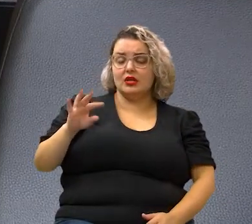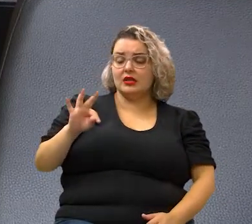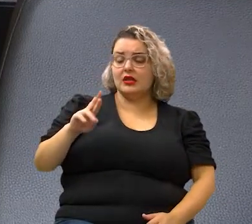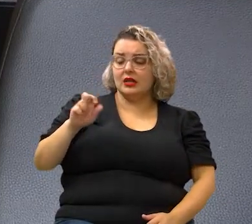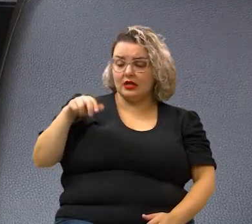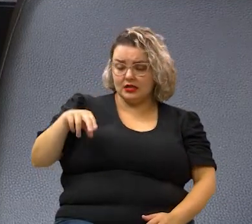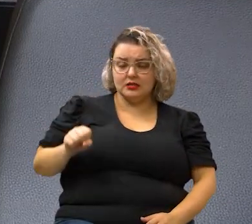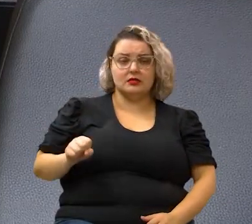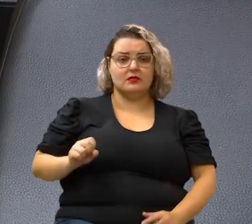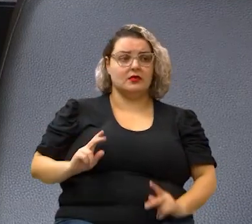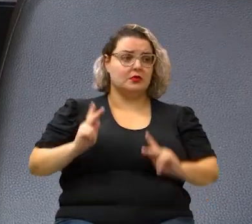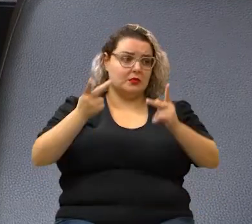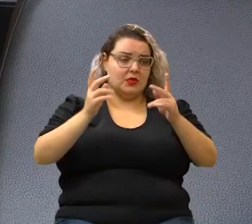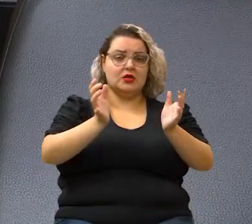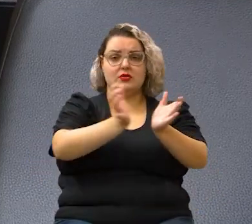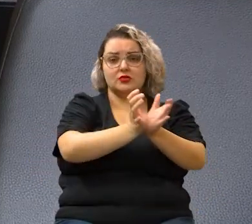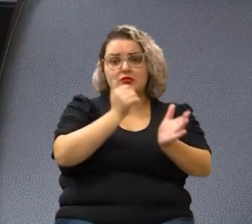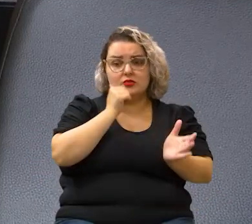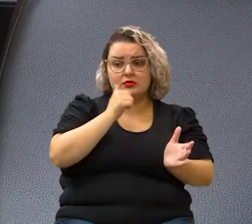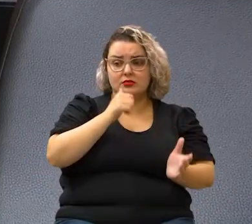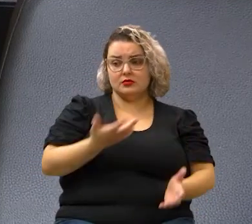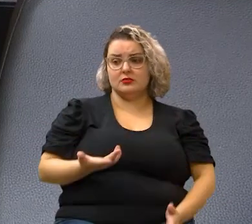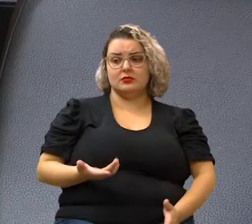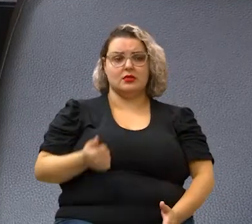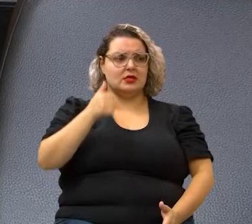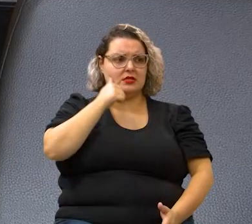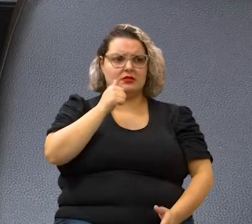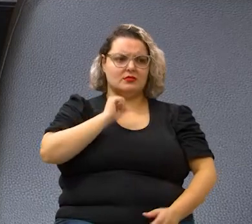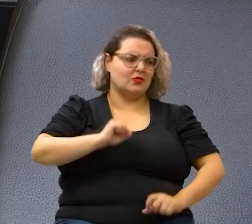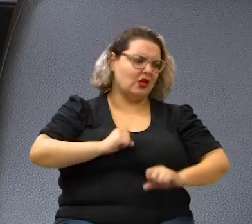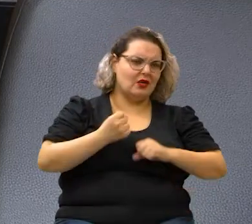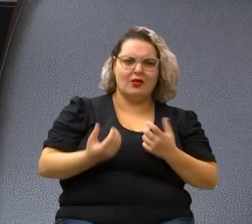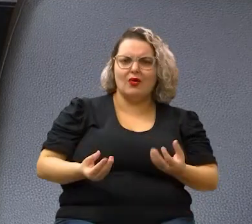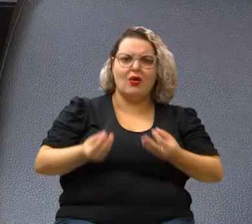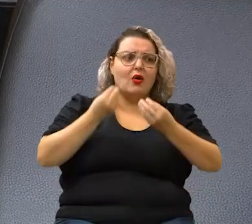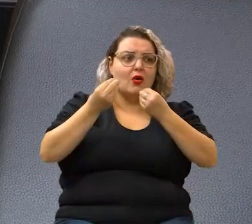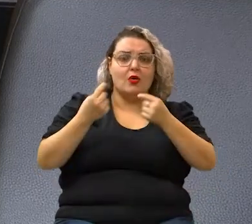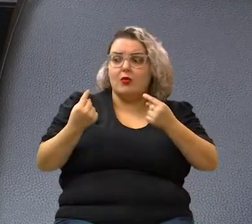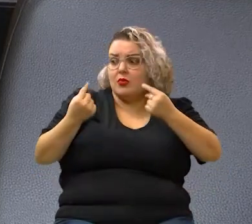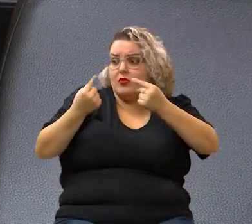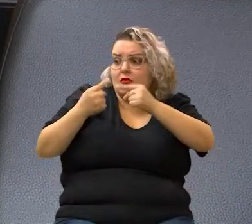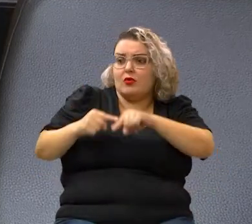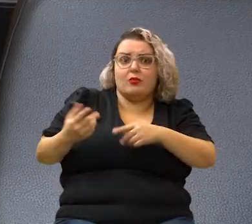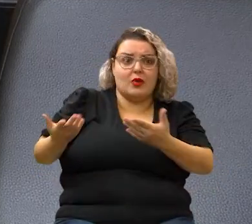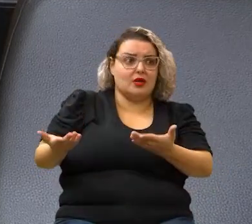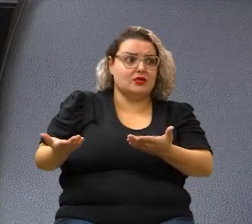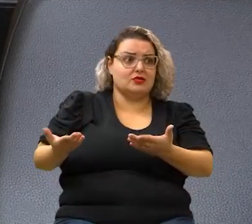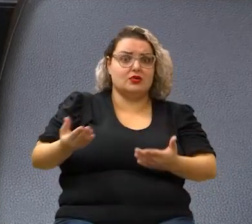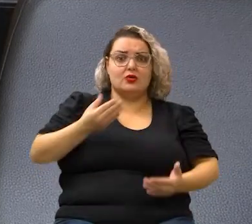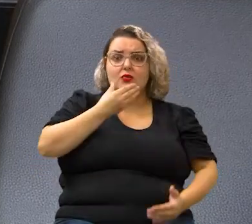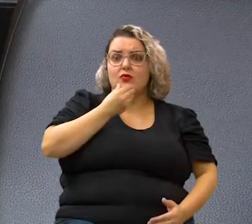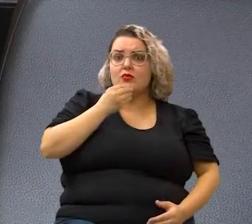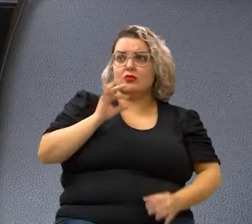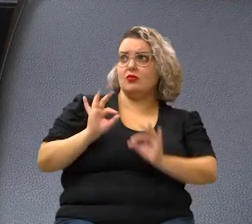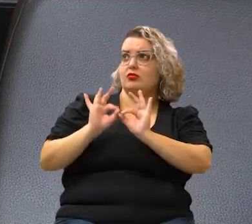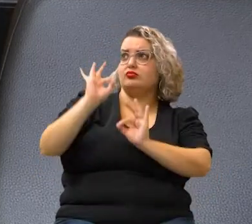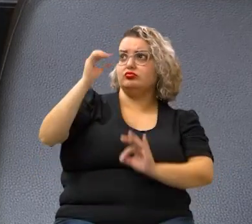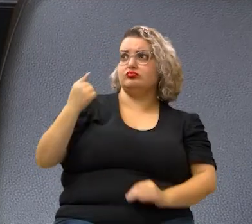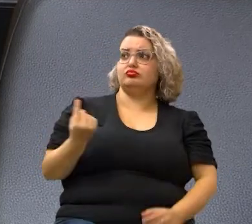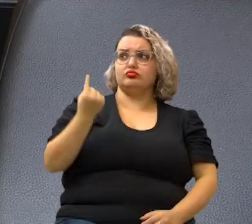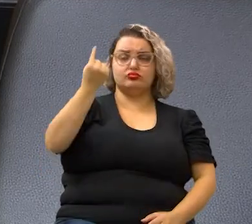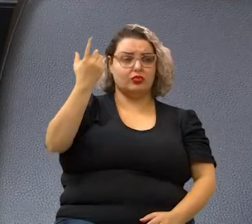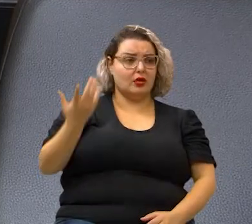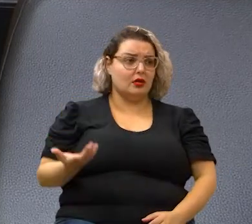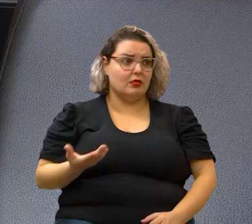foram campeão na modalidade feminina e as mulheres saindo indignadas, falando como que eu vou competir com um homem que tem